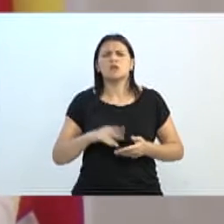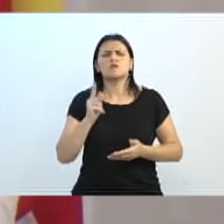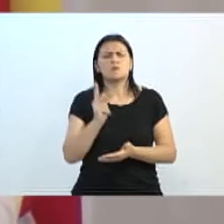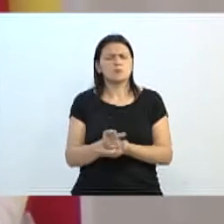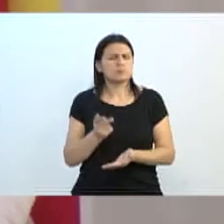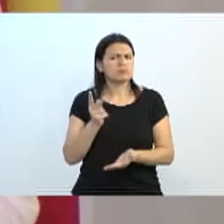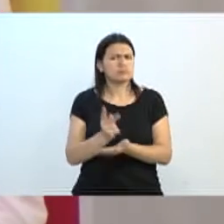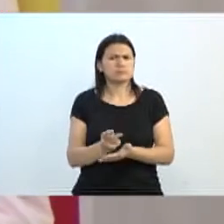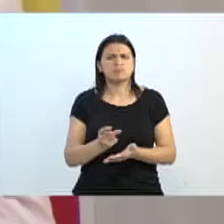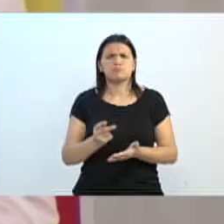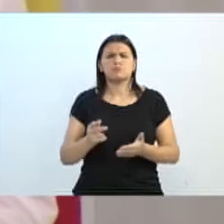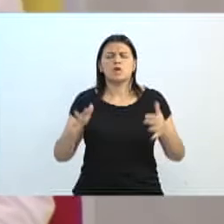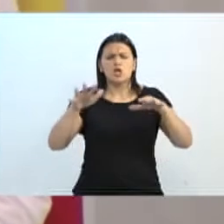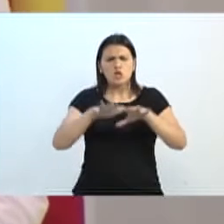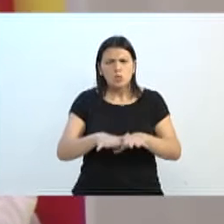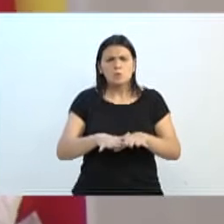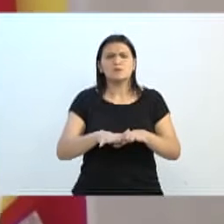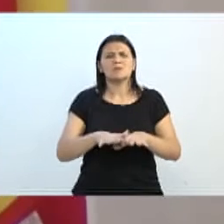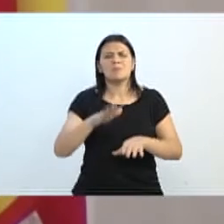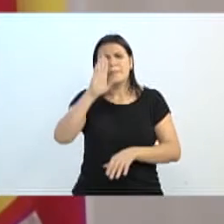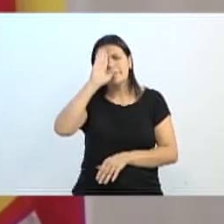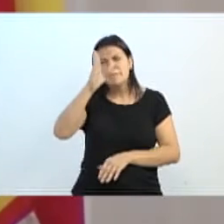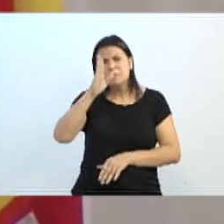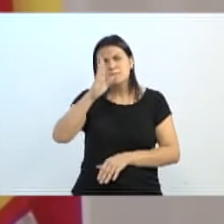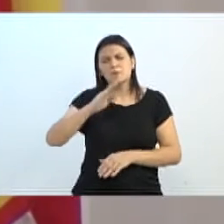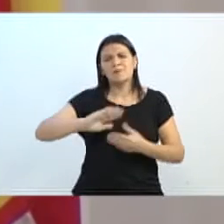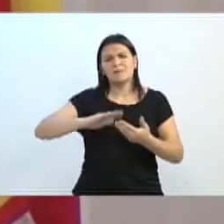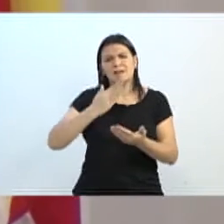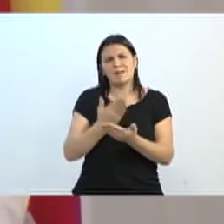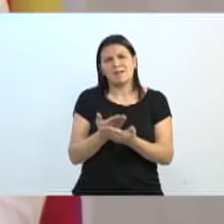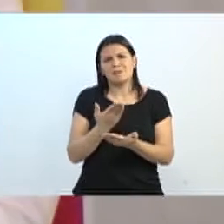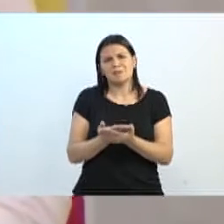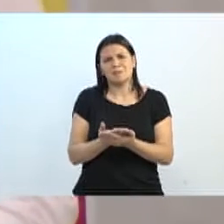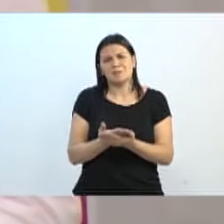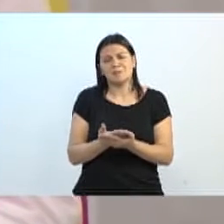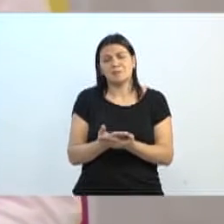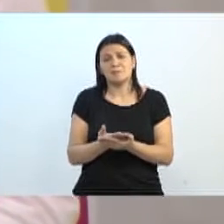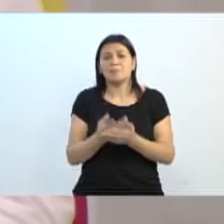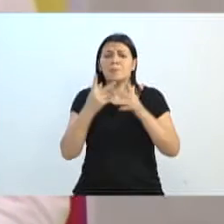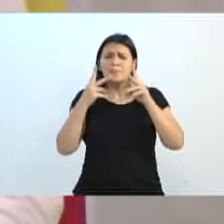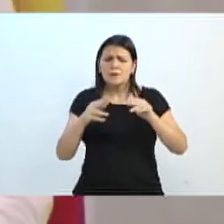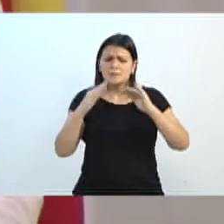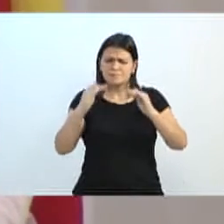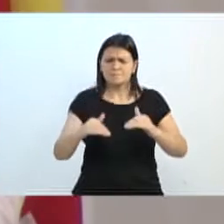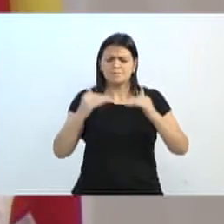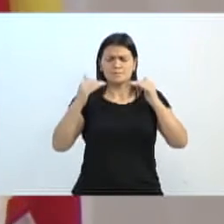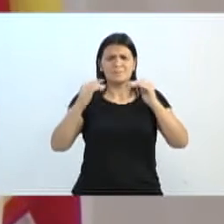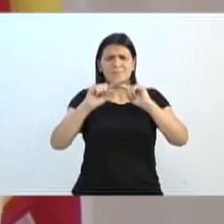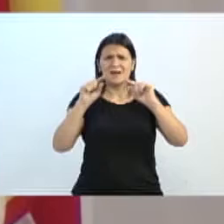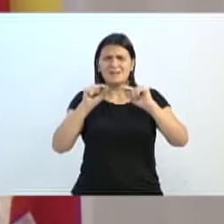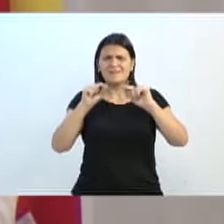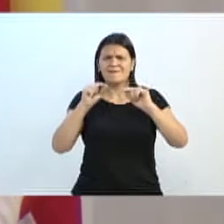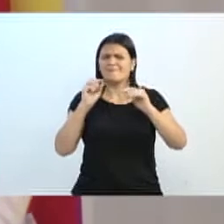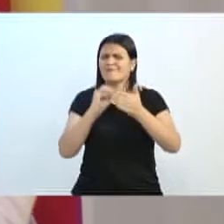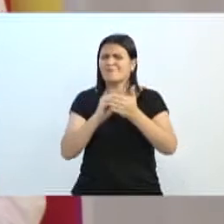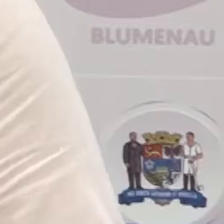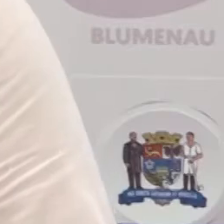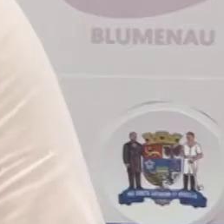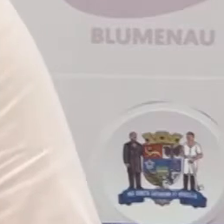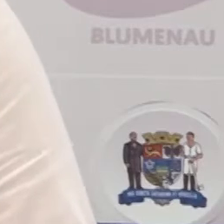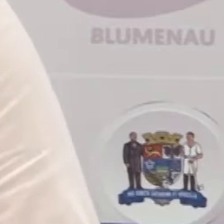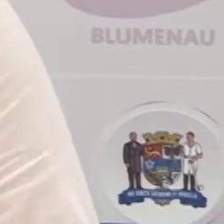com comorbidades, o vereador Gilson de Souza destacou sua reunião com a secretária municipal de educação sobre o